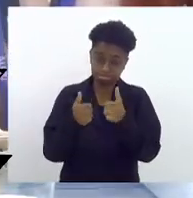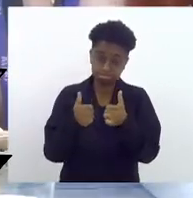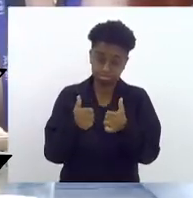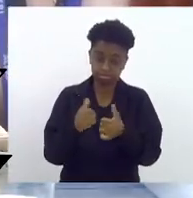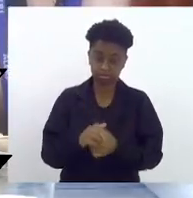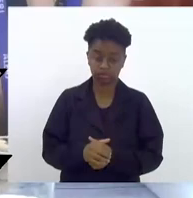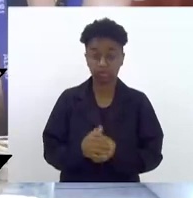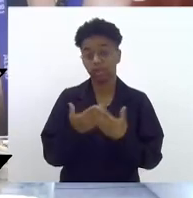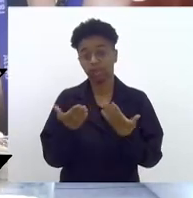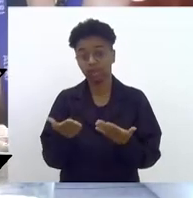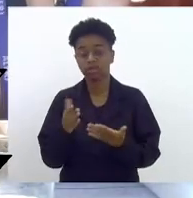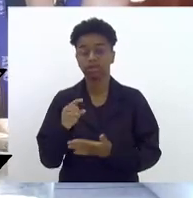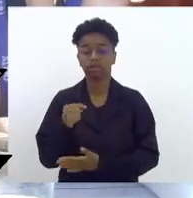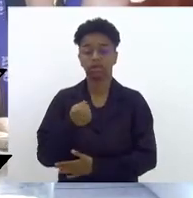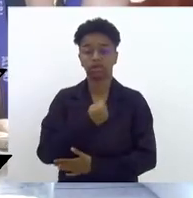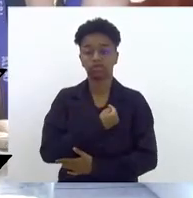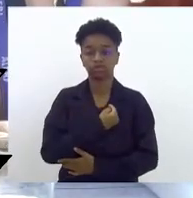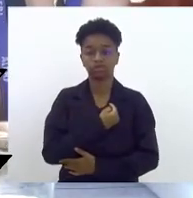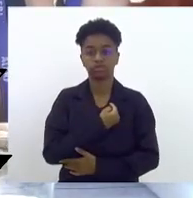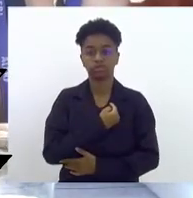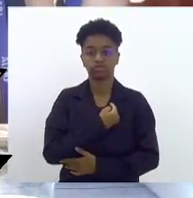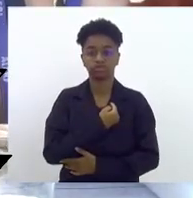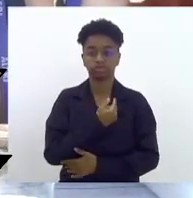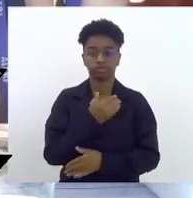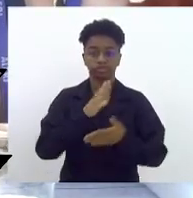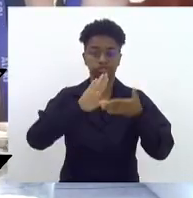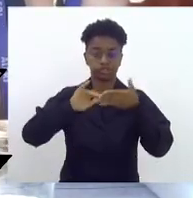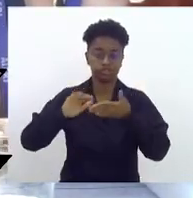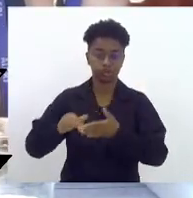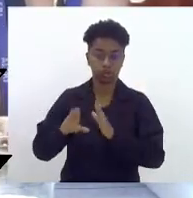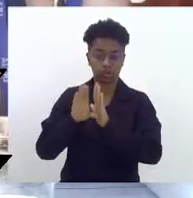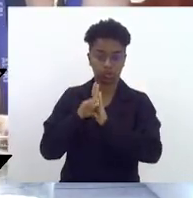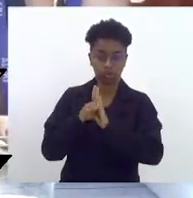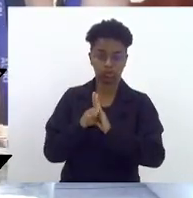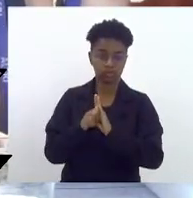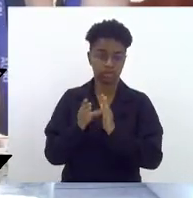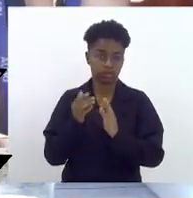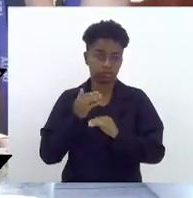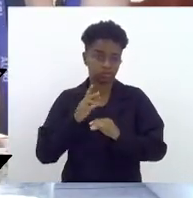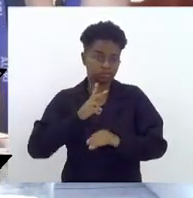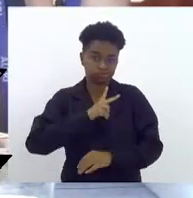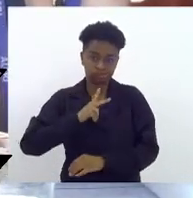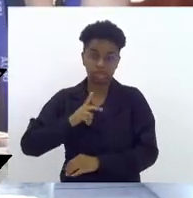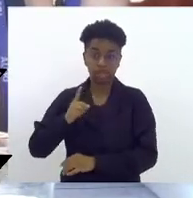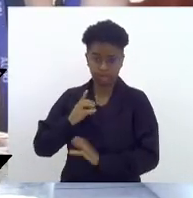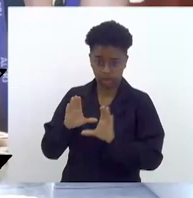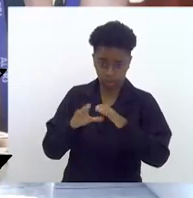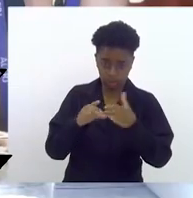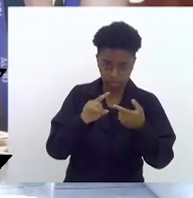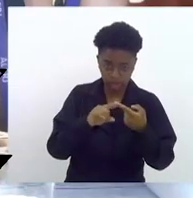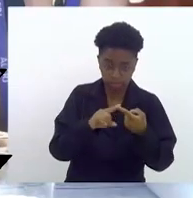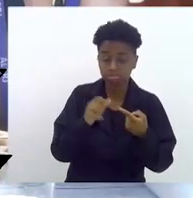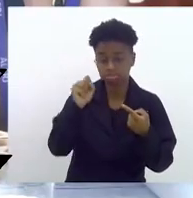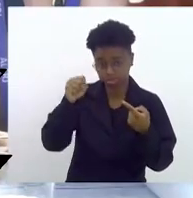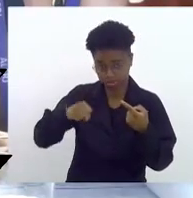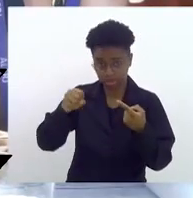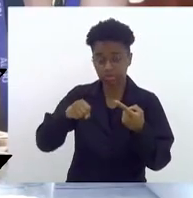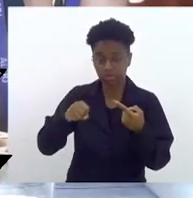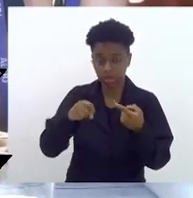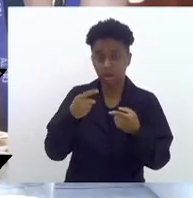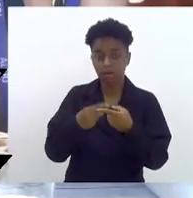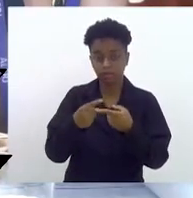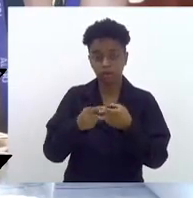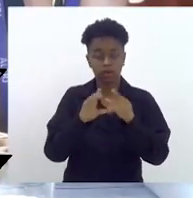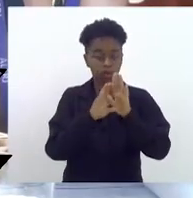E aí a gente acaba com o conceito subjetivo dizendo eu a questão da comunidade sim a definição do